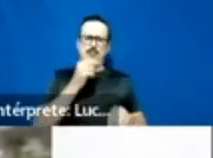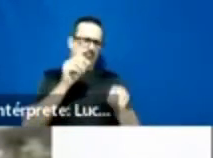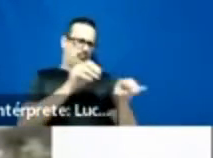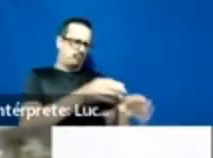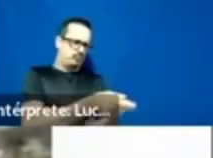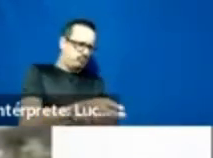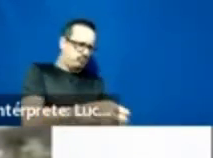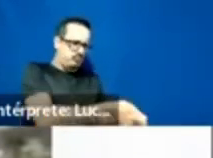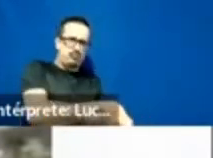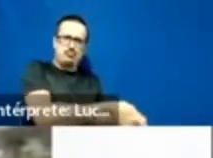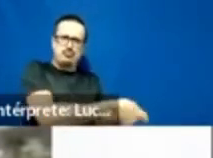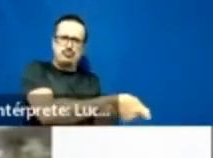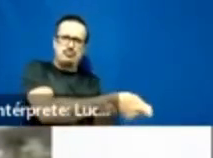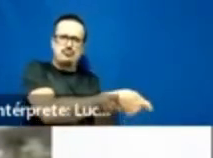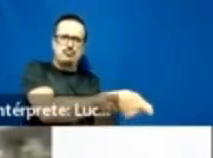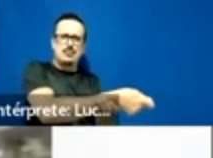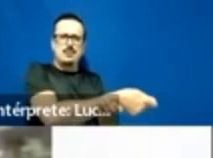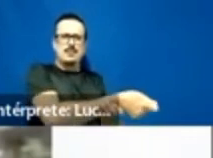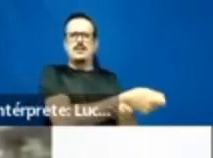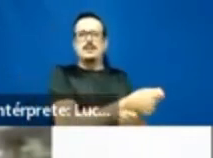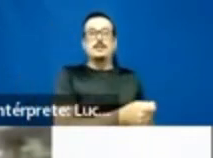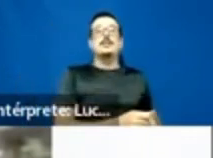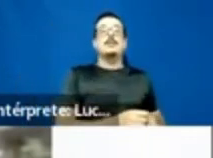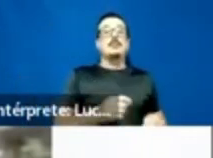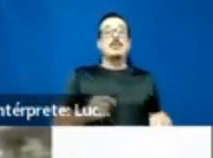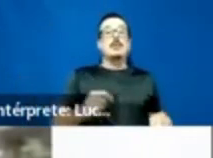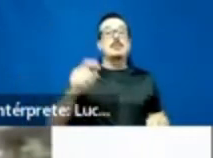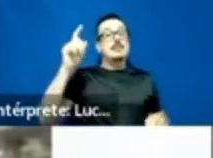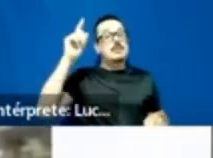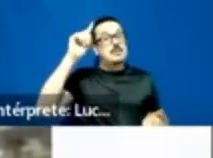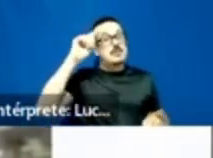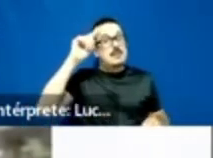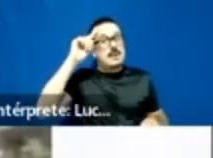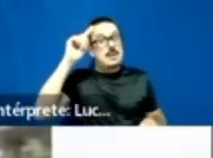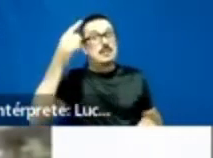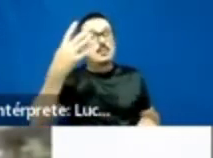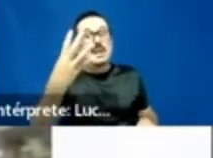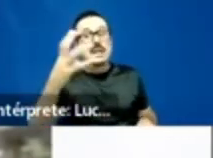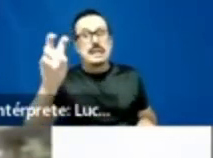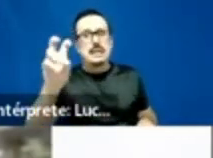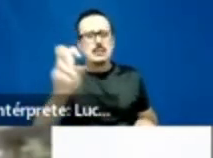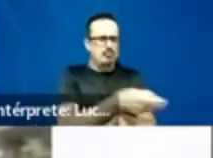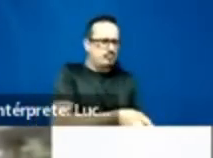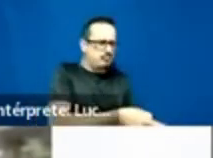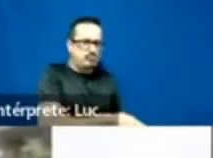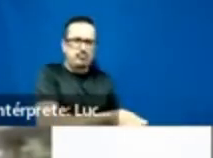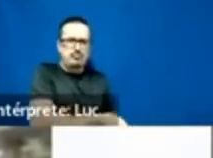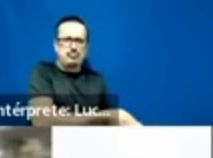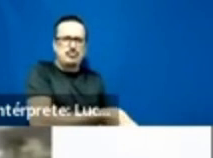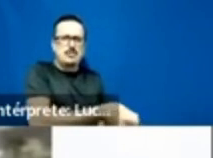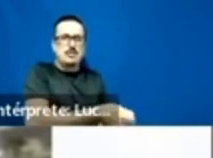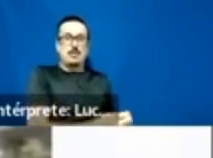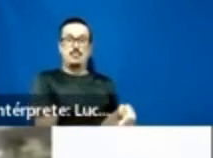pelo silocimol, ficaram prontas para a colheita com 45 dias. E desse tamanho que você vê aqui na mão